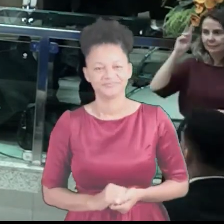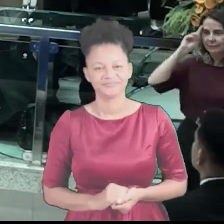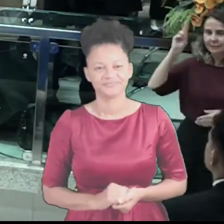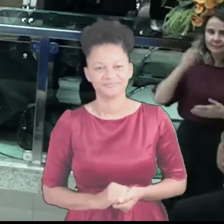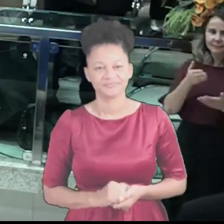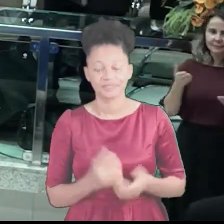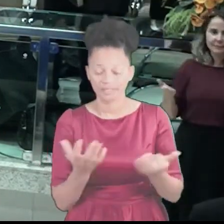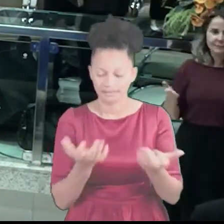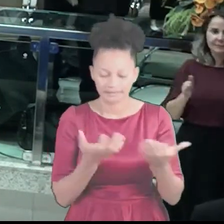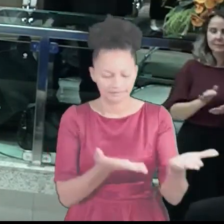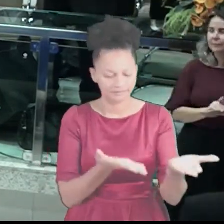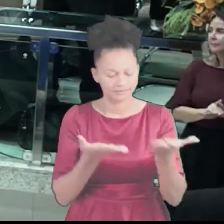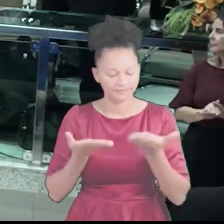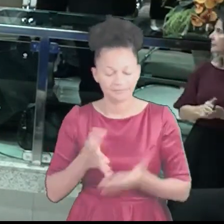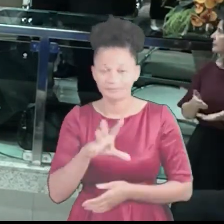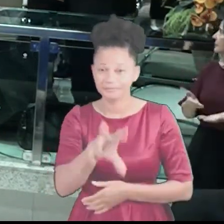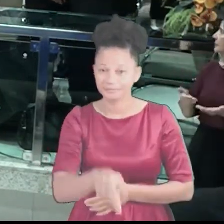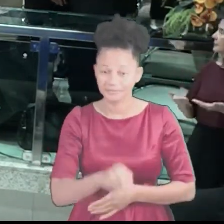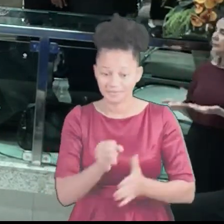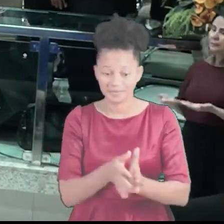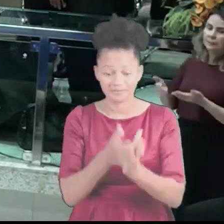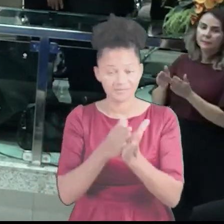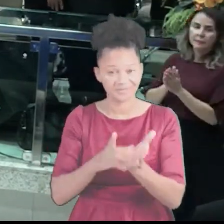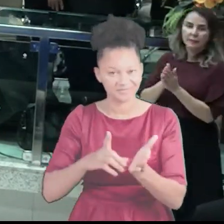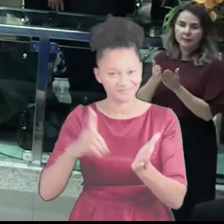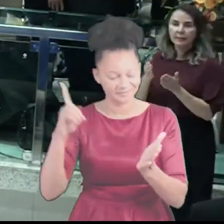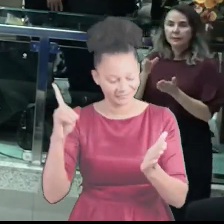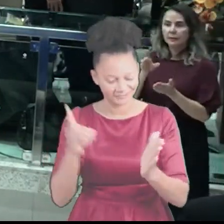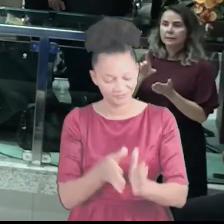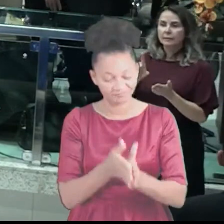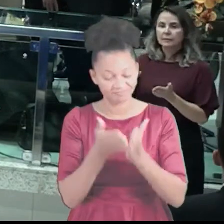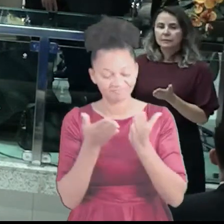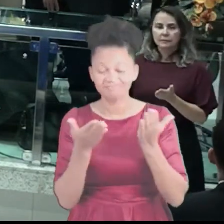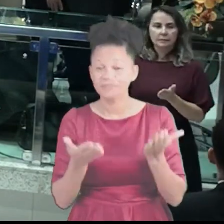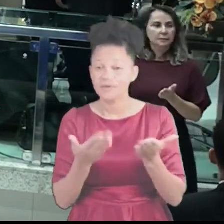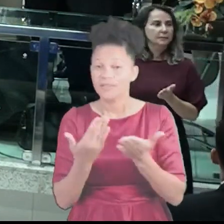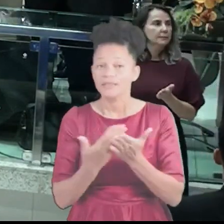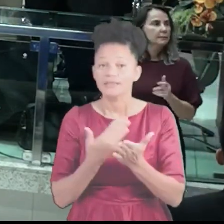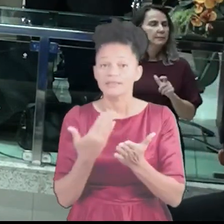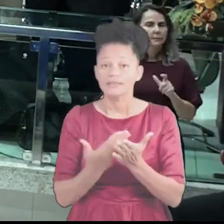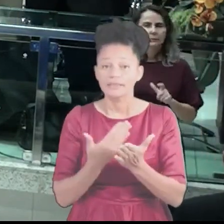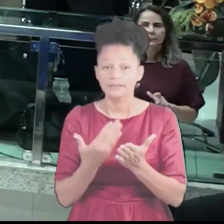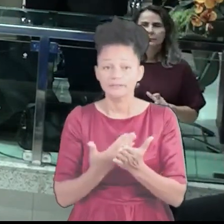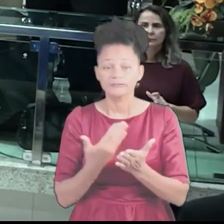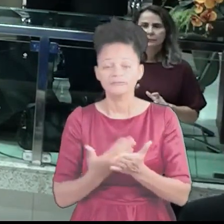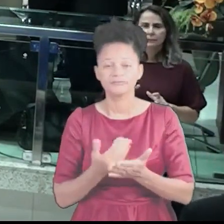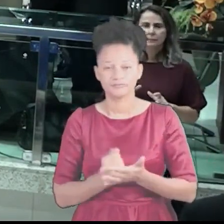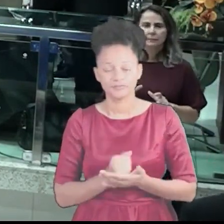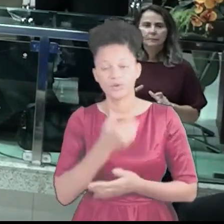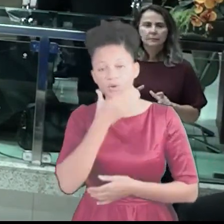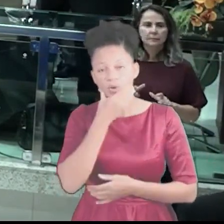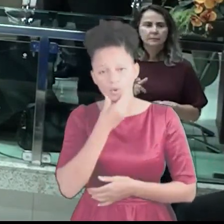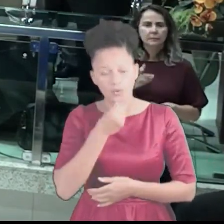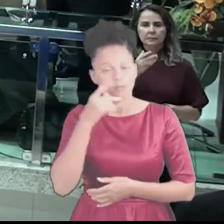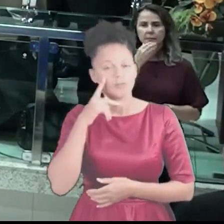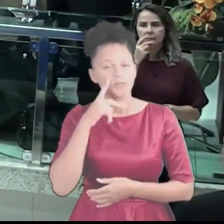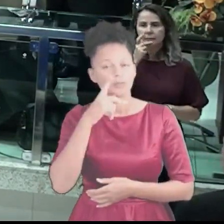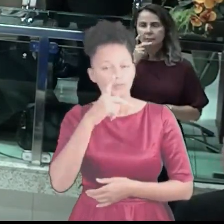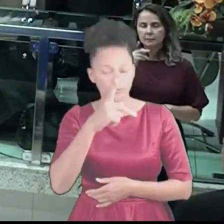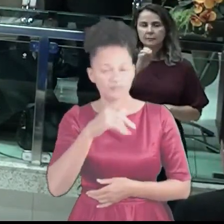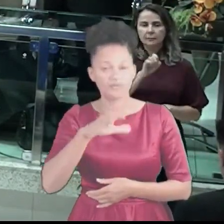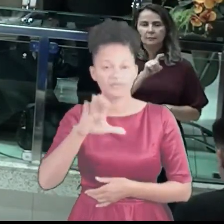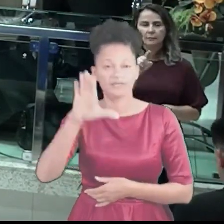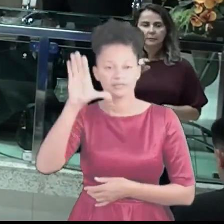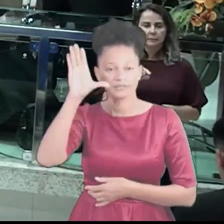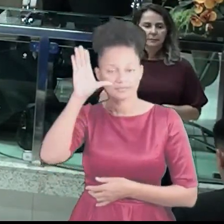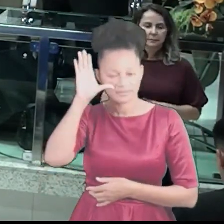Amém. Quero vos convidar a abrir as vossas Bíblias no livro do profeta Ezequiel,